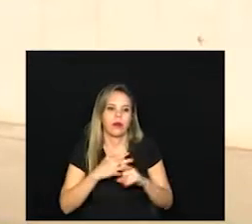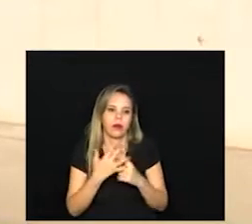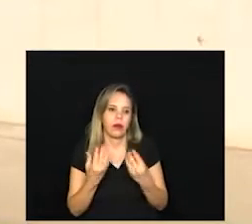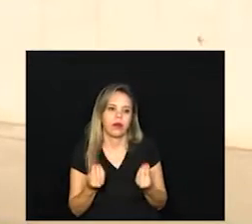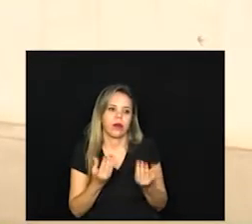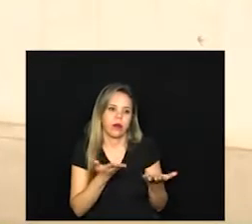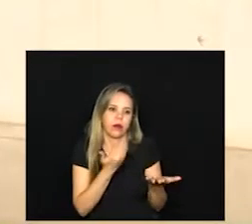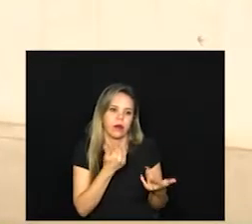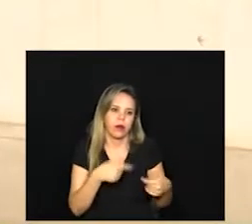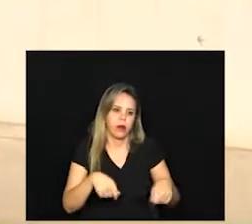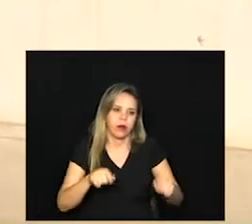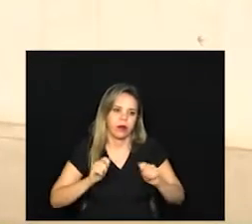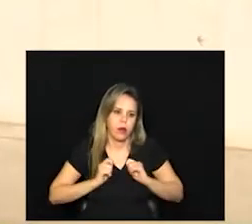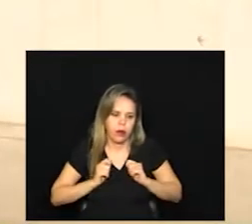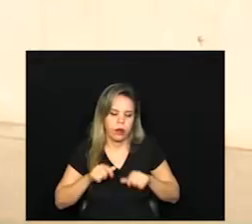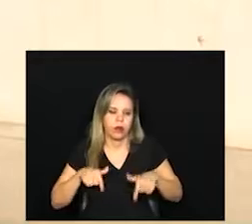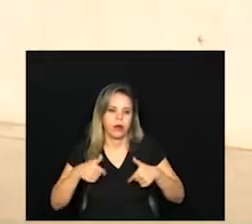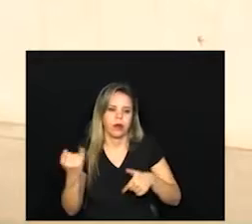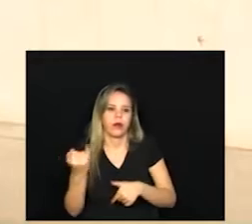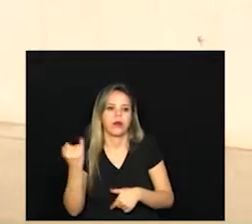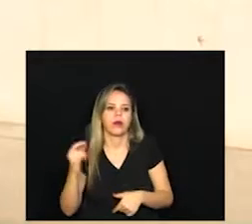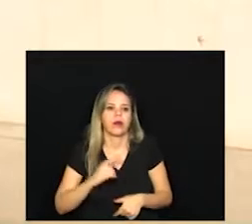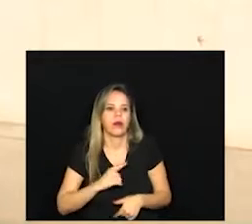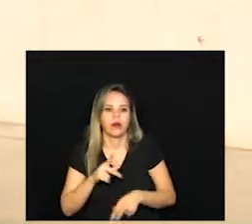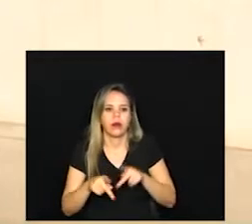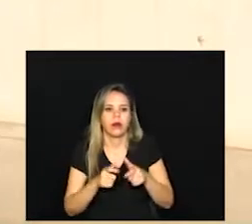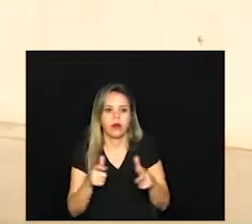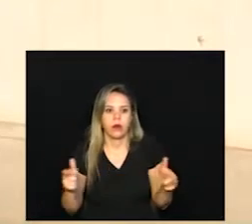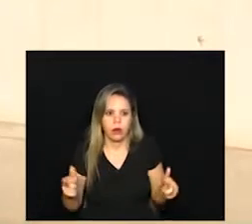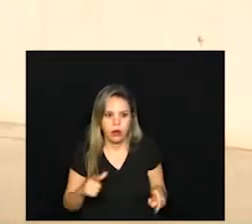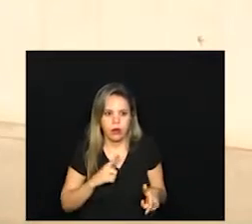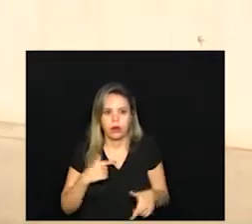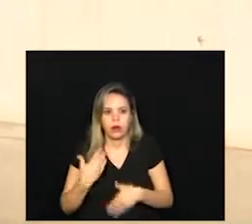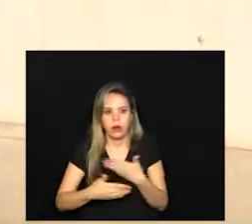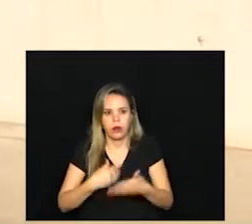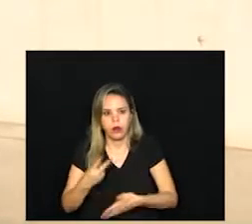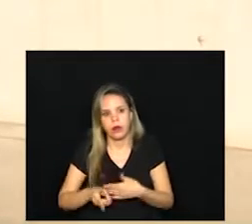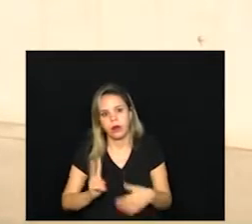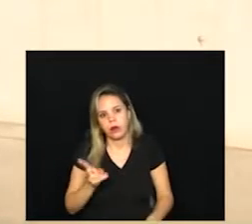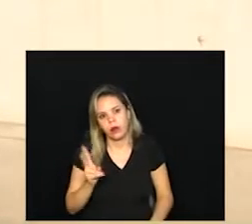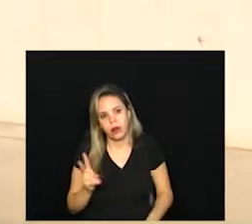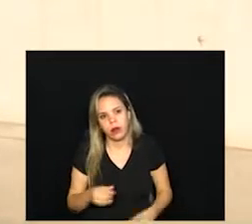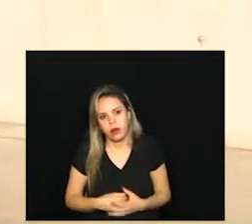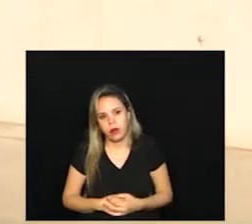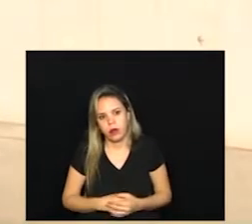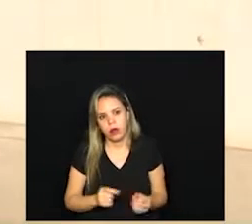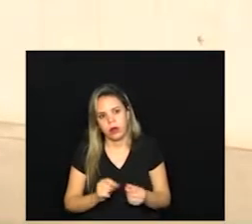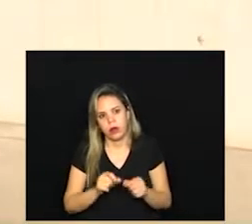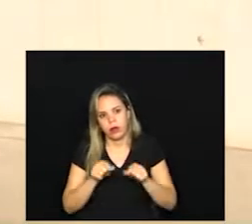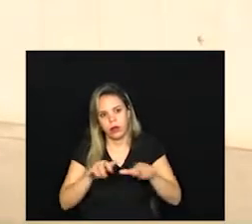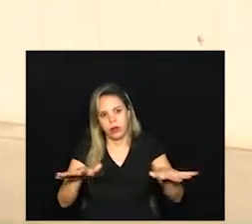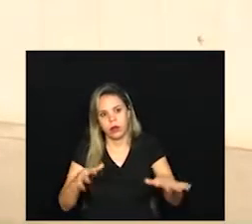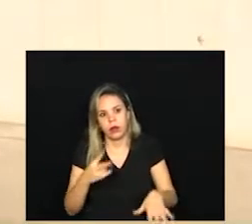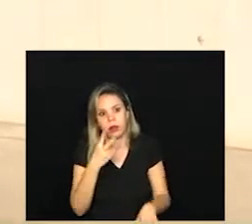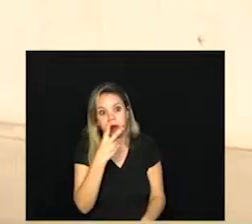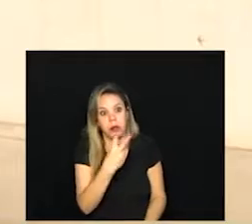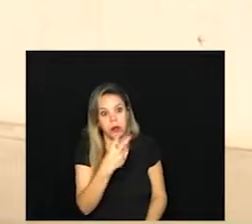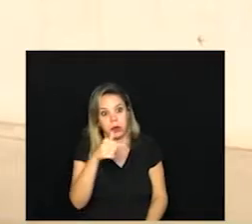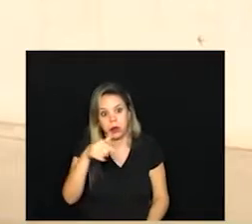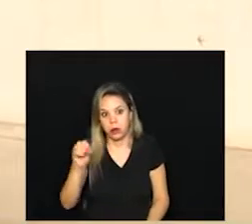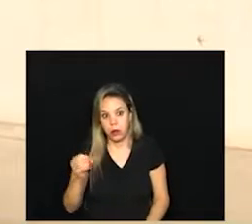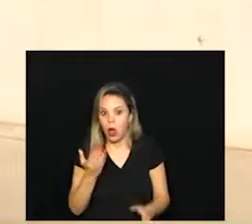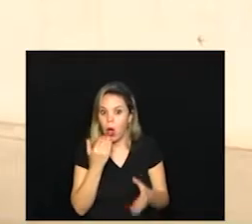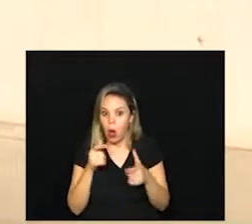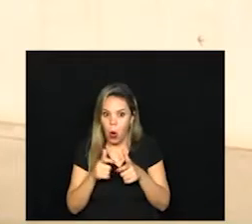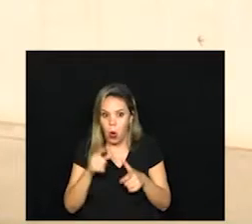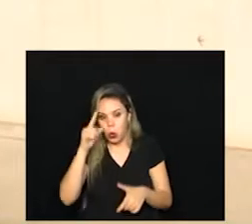né? Isso. Por que que essa ação é importante? Nós temos um público que diariamente recebe, a gente faz a distribuição de 270